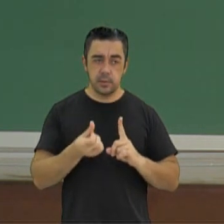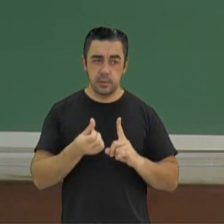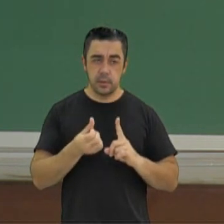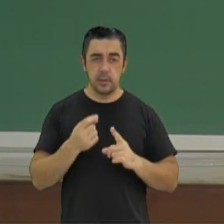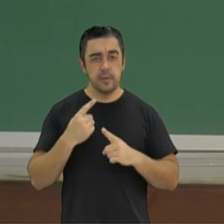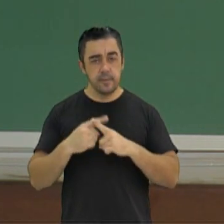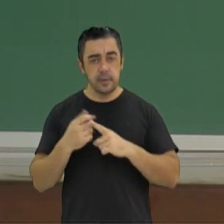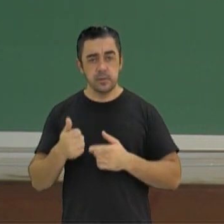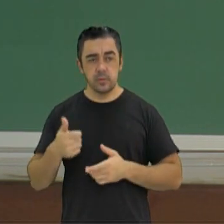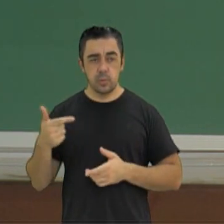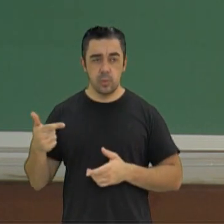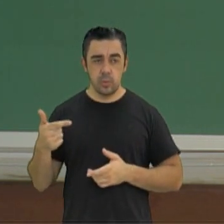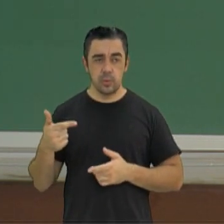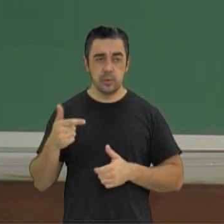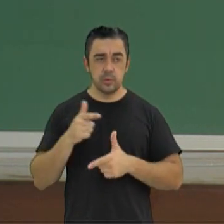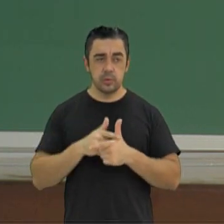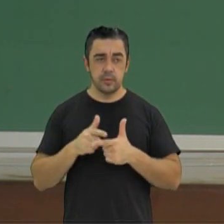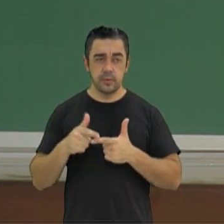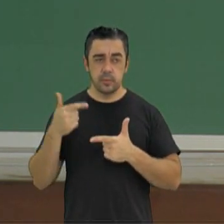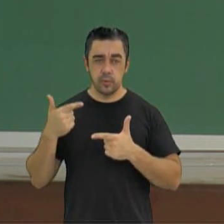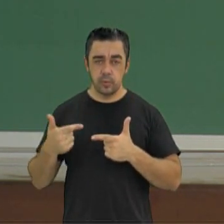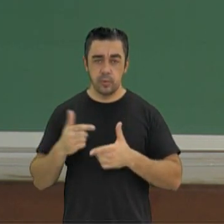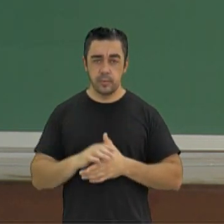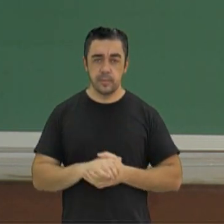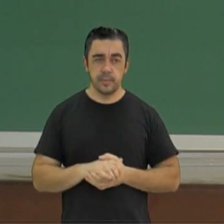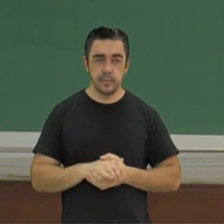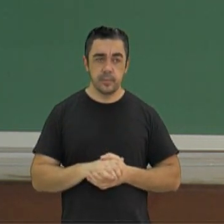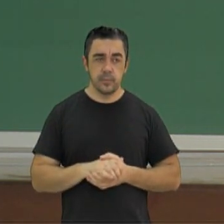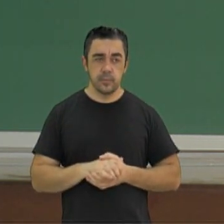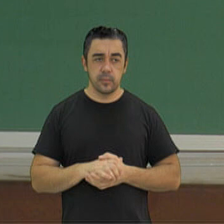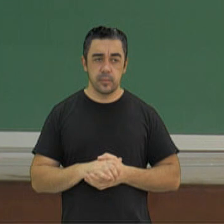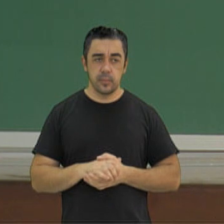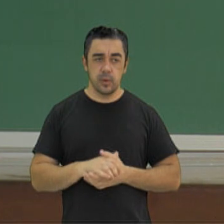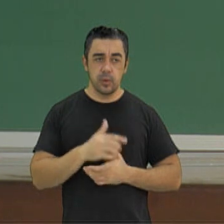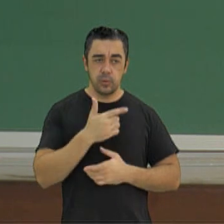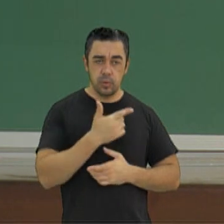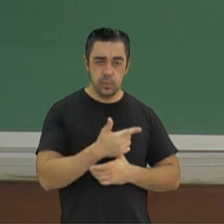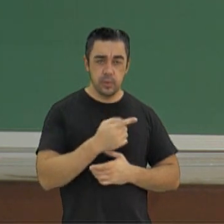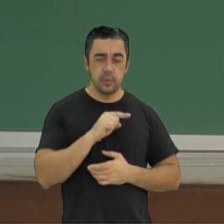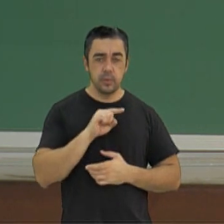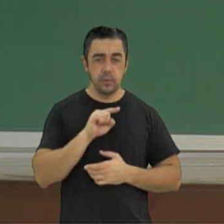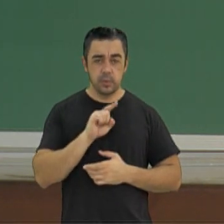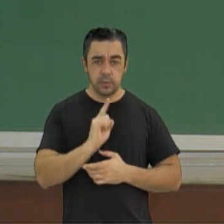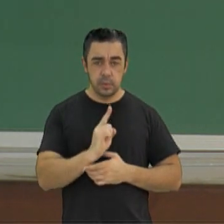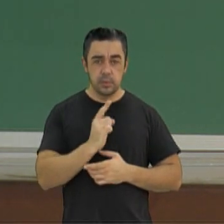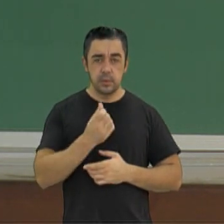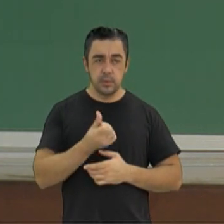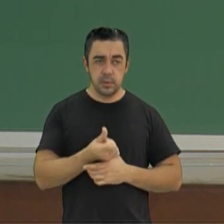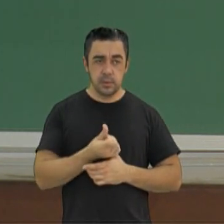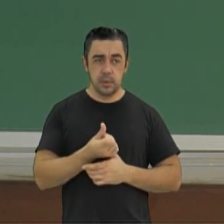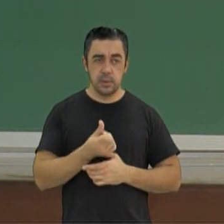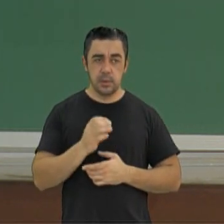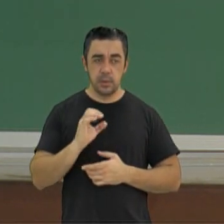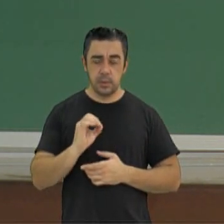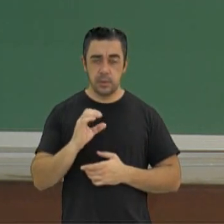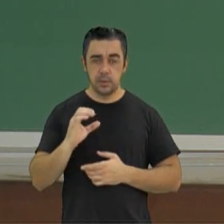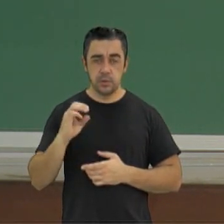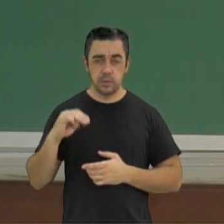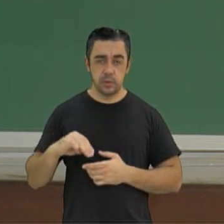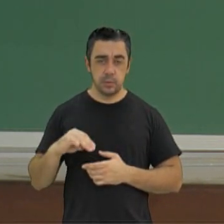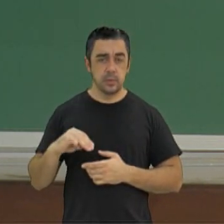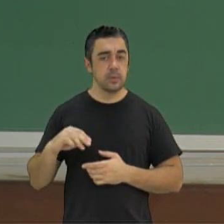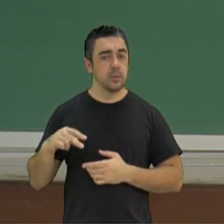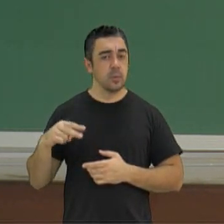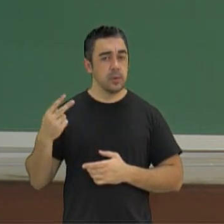36, altura 12, dividido por 2, 2.160 centímetros quadrados, a área lateral. Toda a área, porque